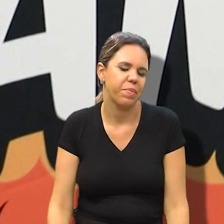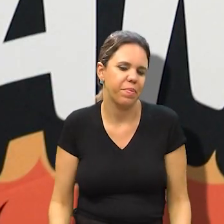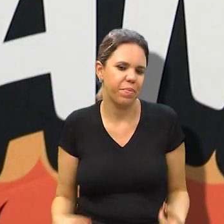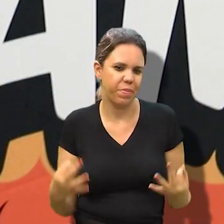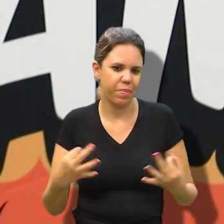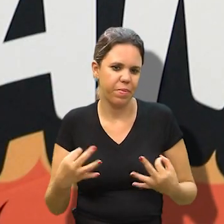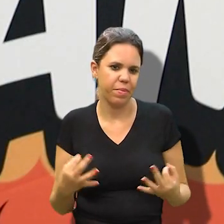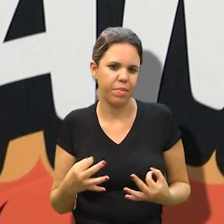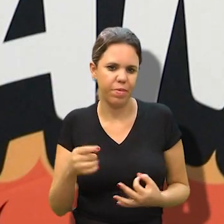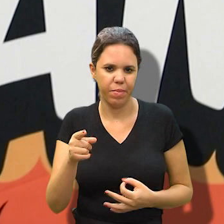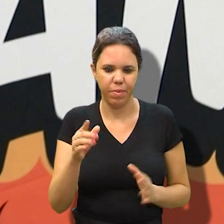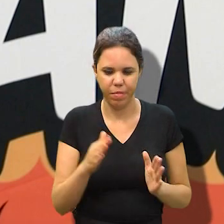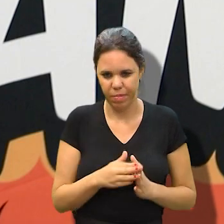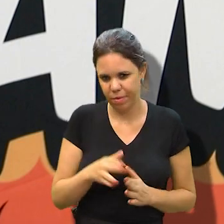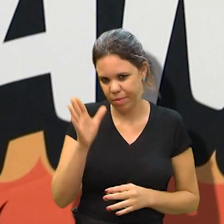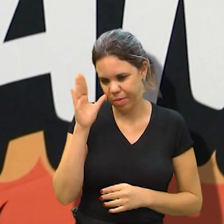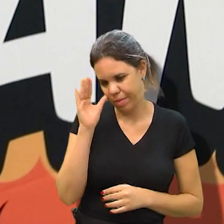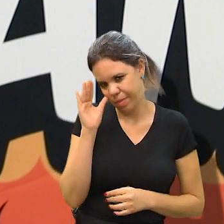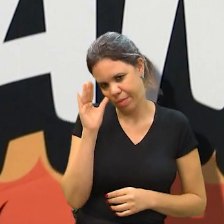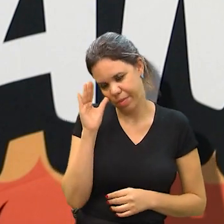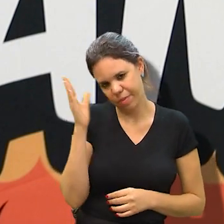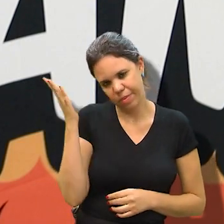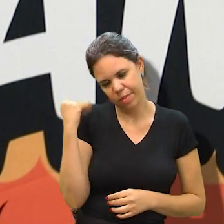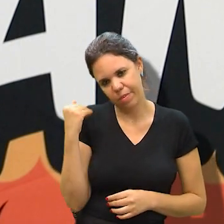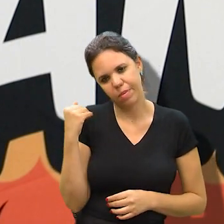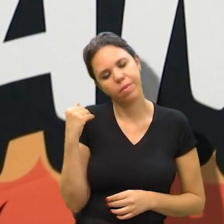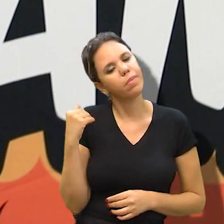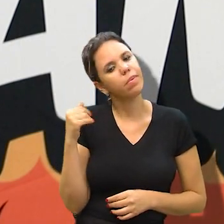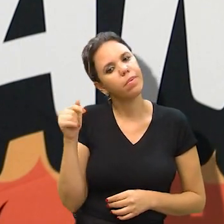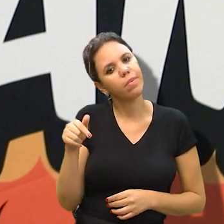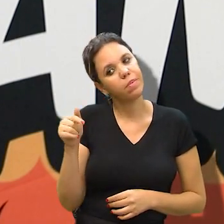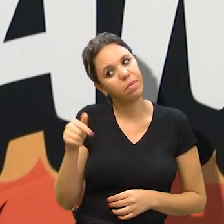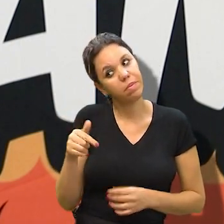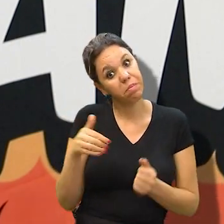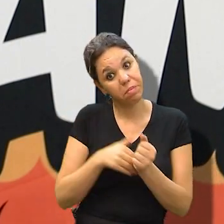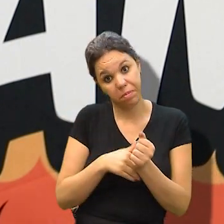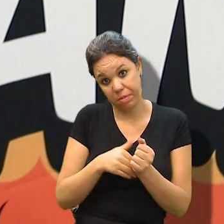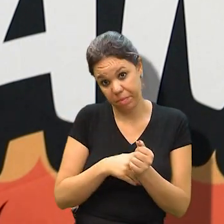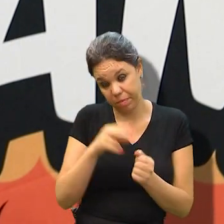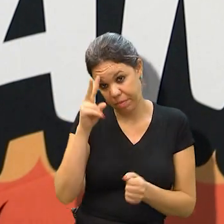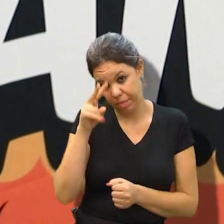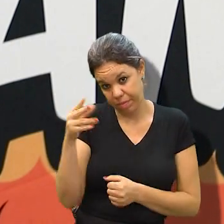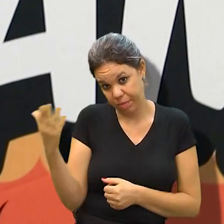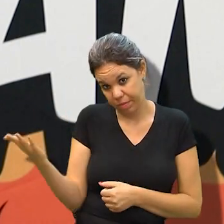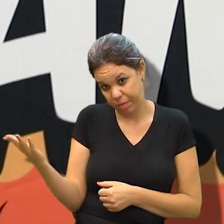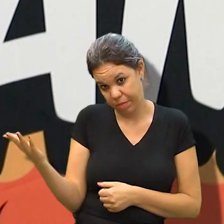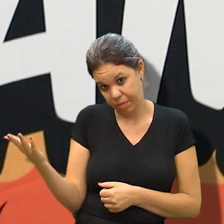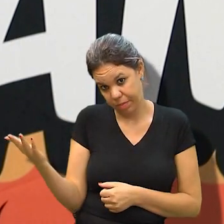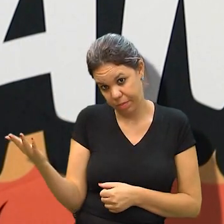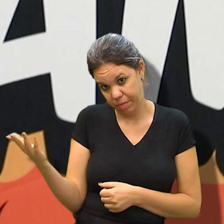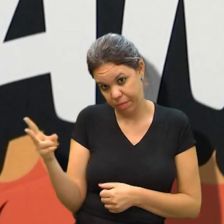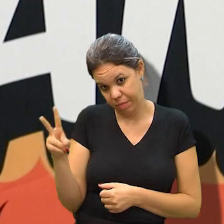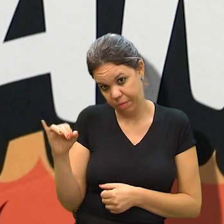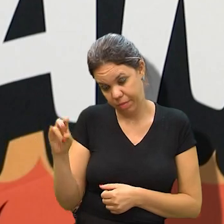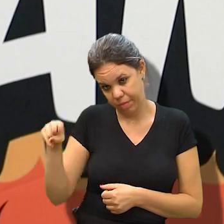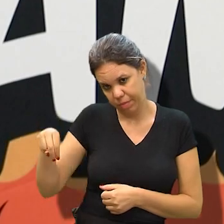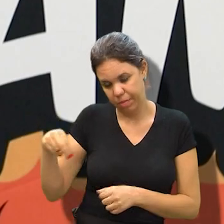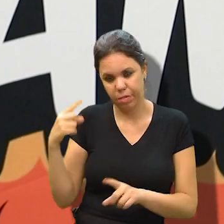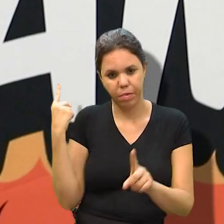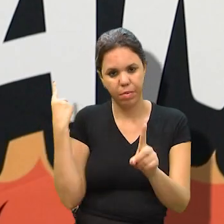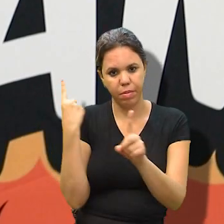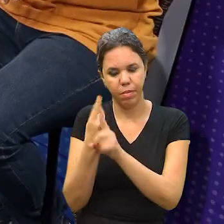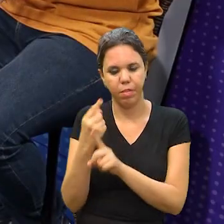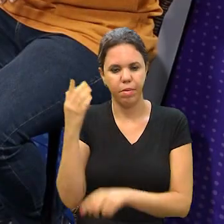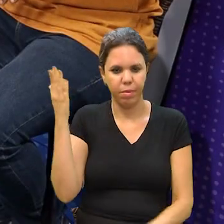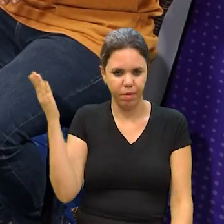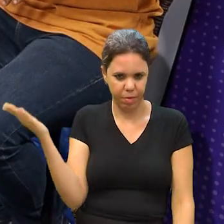Perfeito. Bom, agora se você aí de casa ficou curioso para saber esse pequeno segredo, olha só que a Vivian vai contar como é que